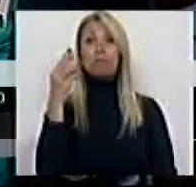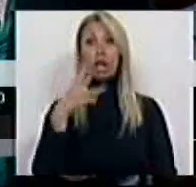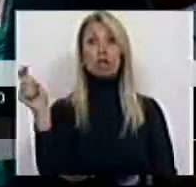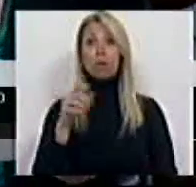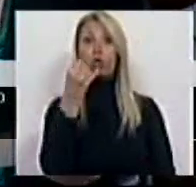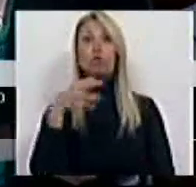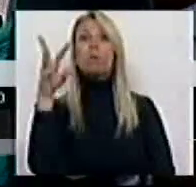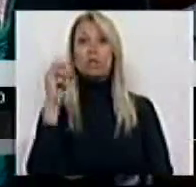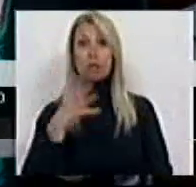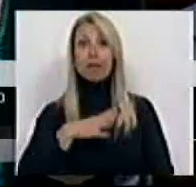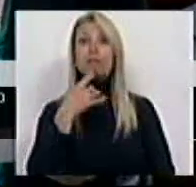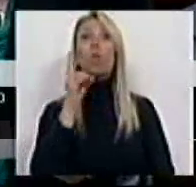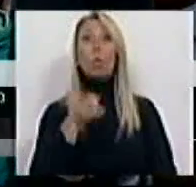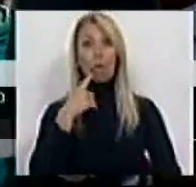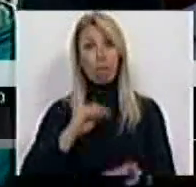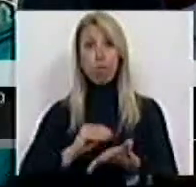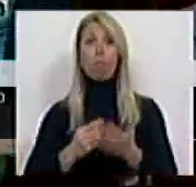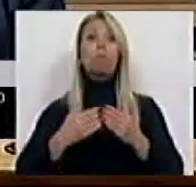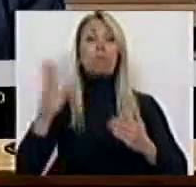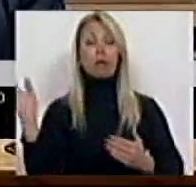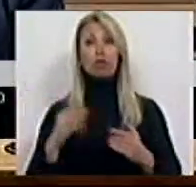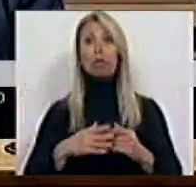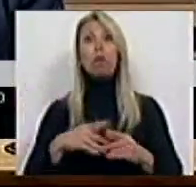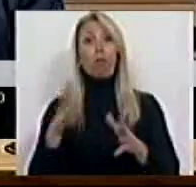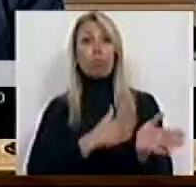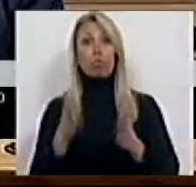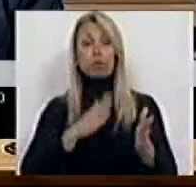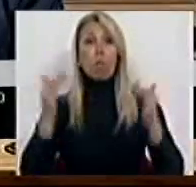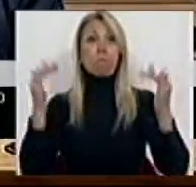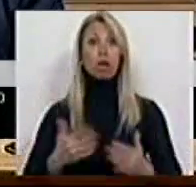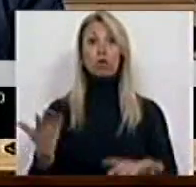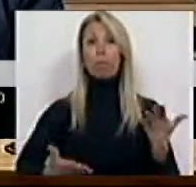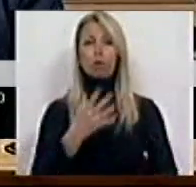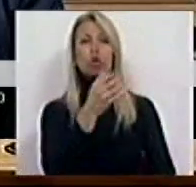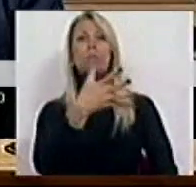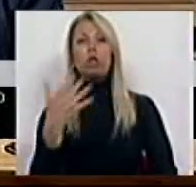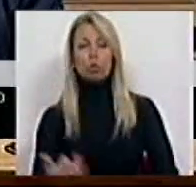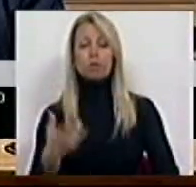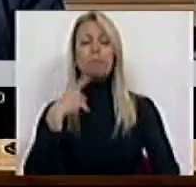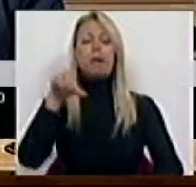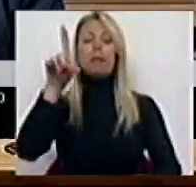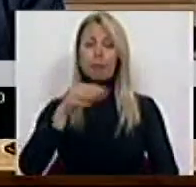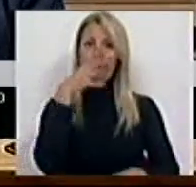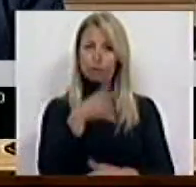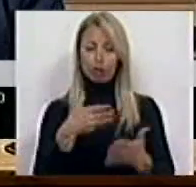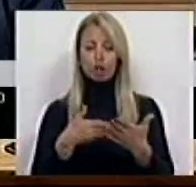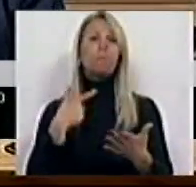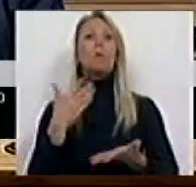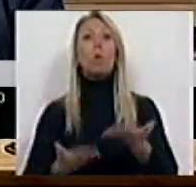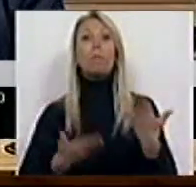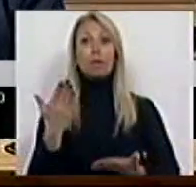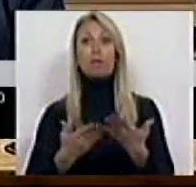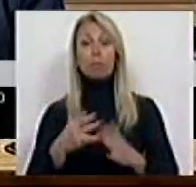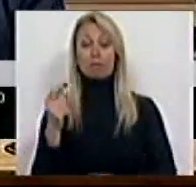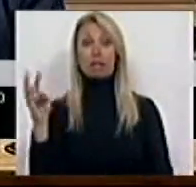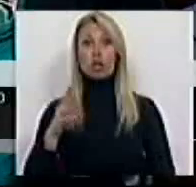seja, estamos mais pobres, a produzir menos do que em 2012. Mas diz também, comparativamente com o trimestre anterior, o PIB